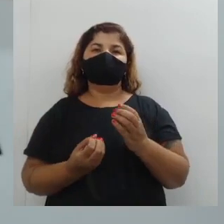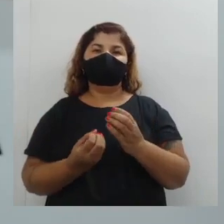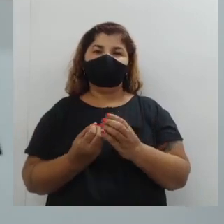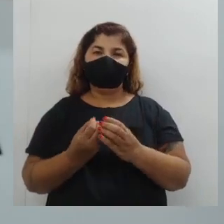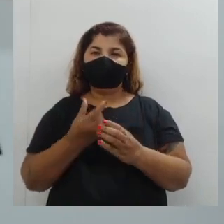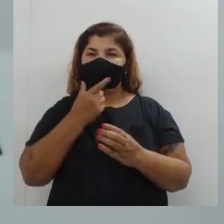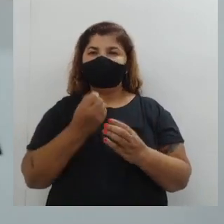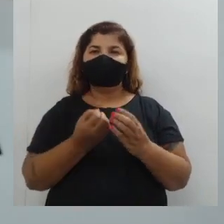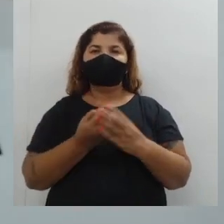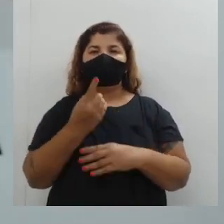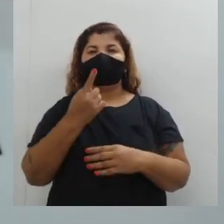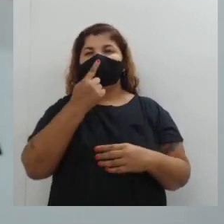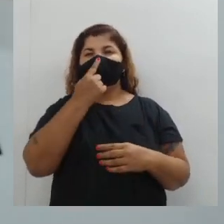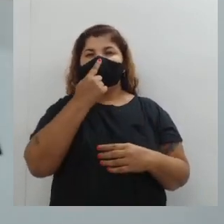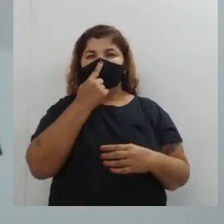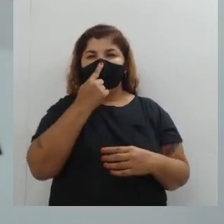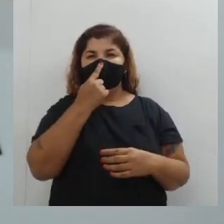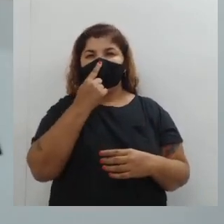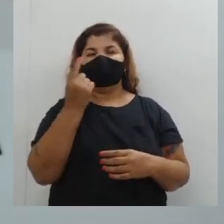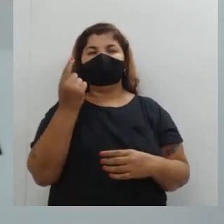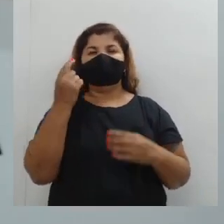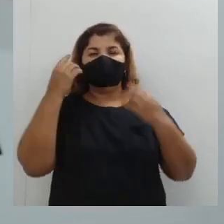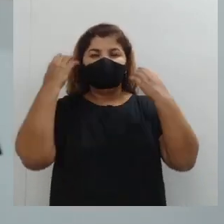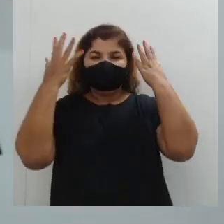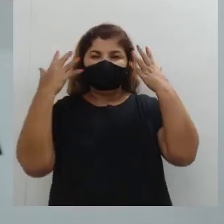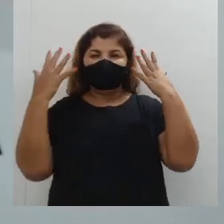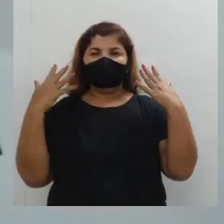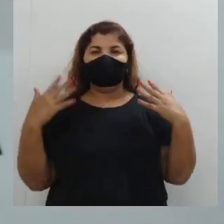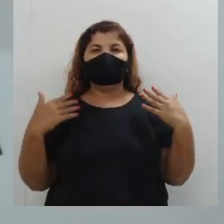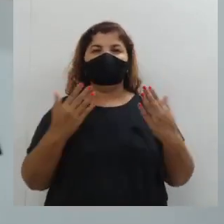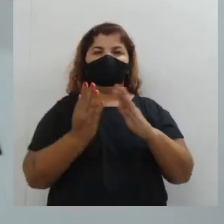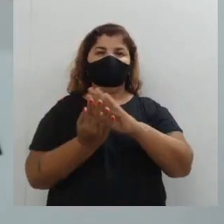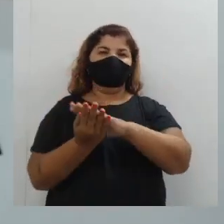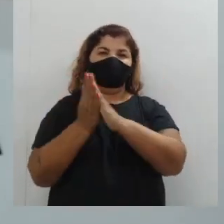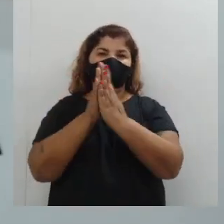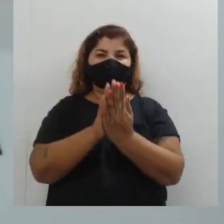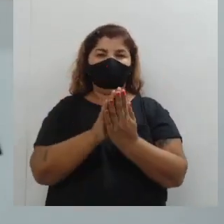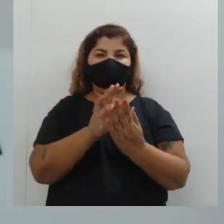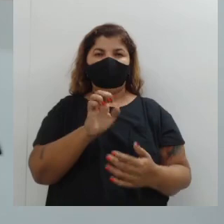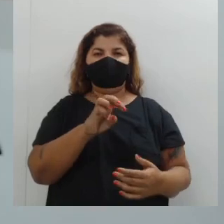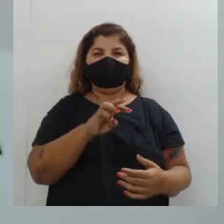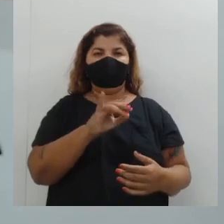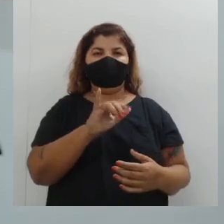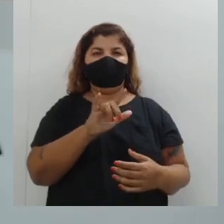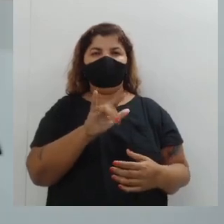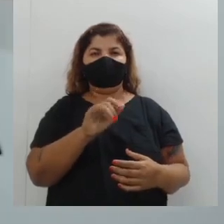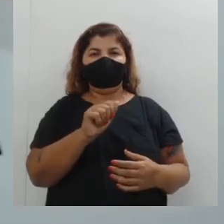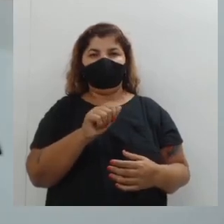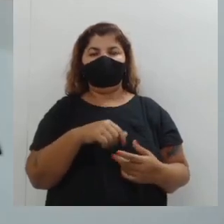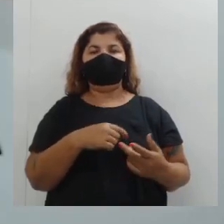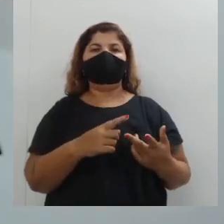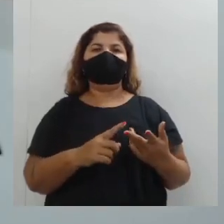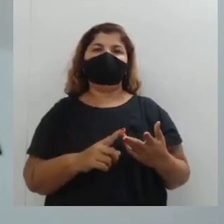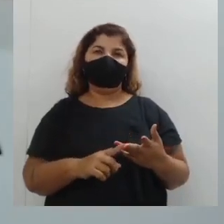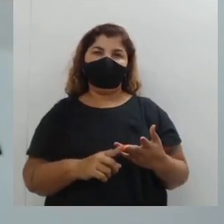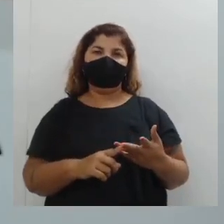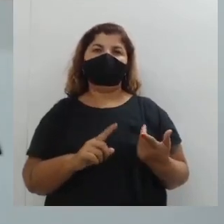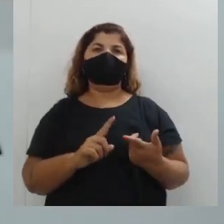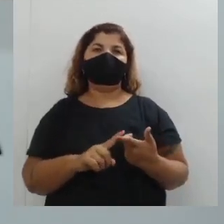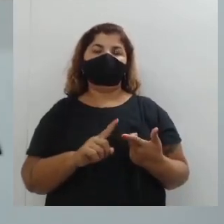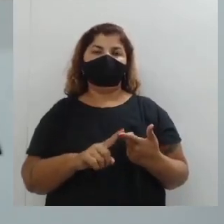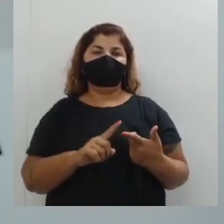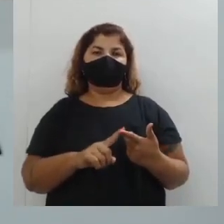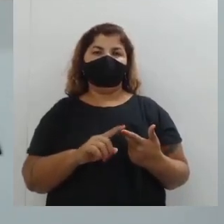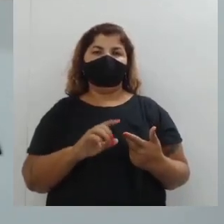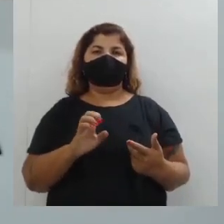Narizinho, de Emília. Temos também Euclides da Cunha,